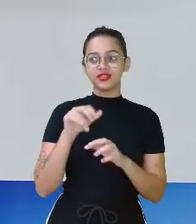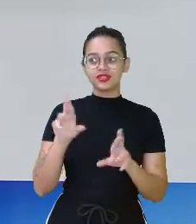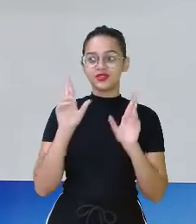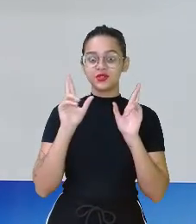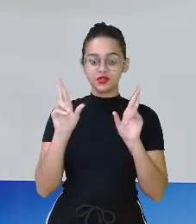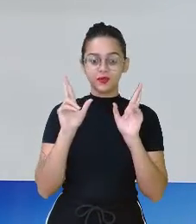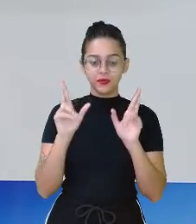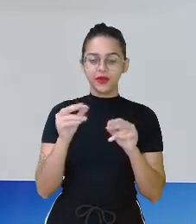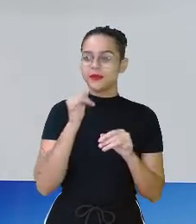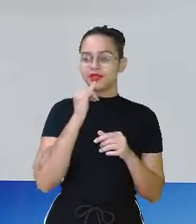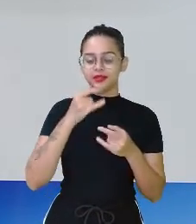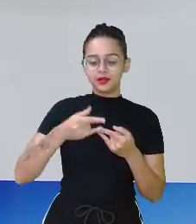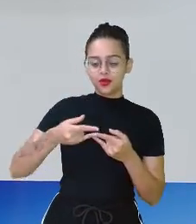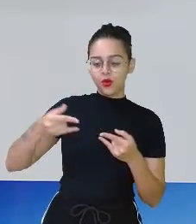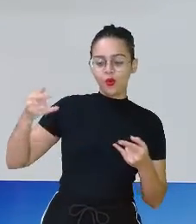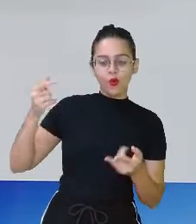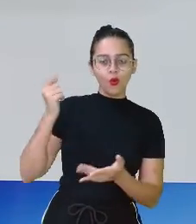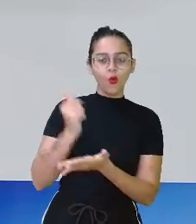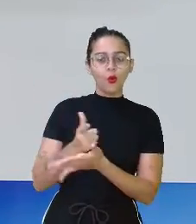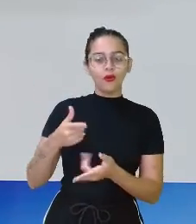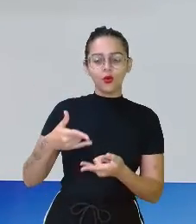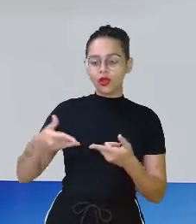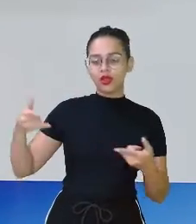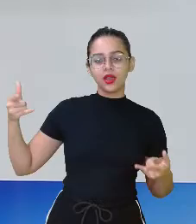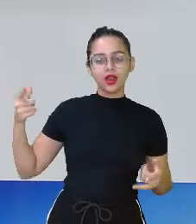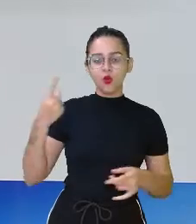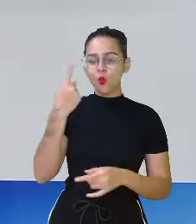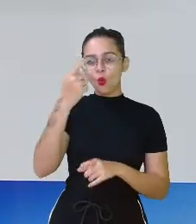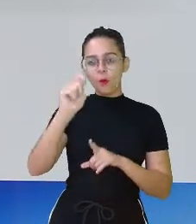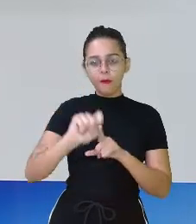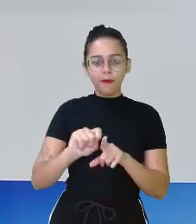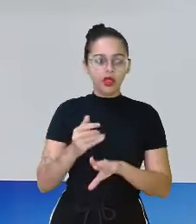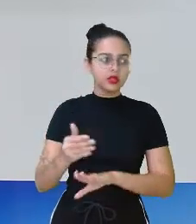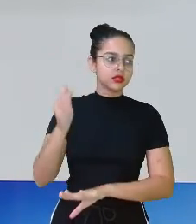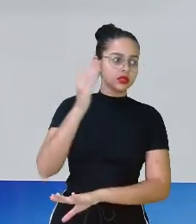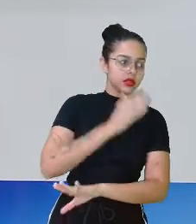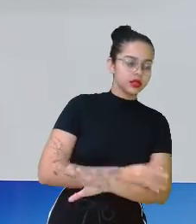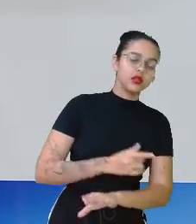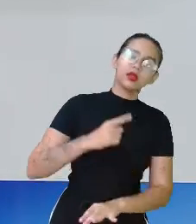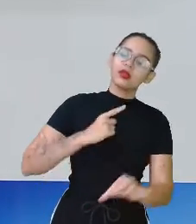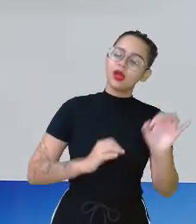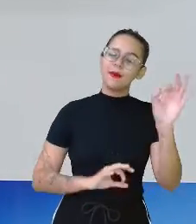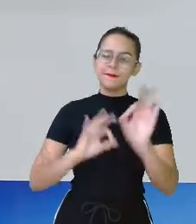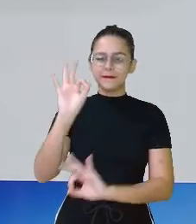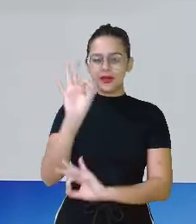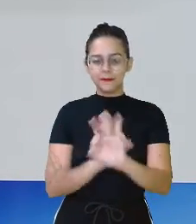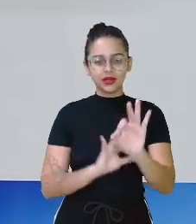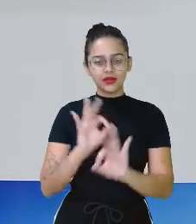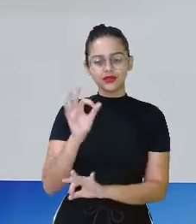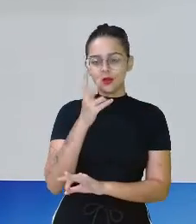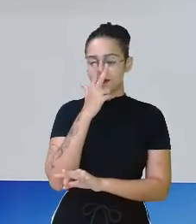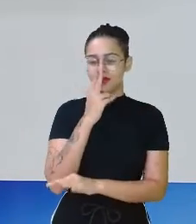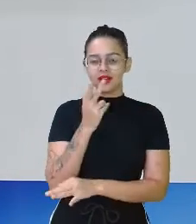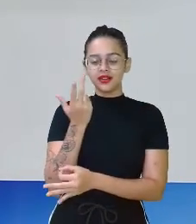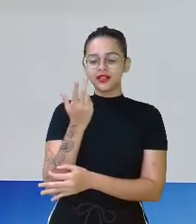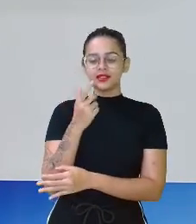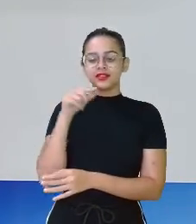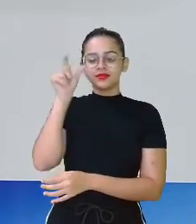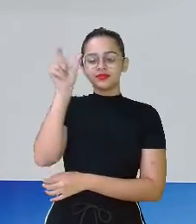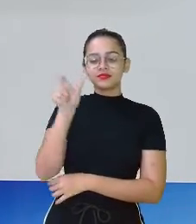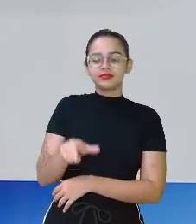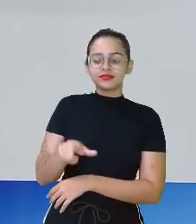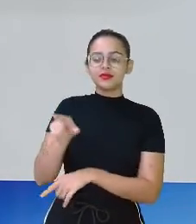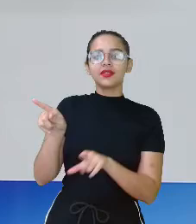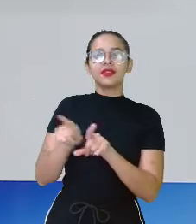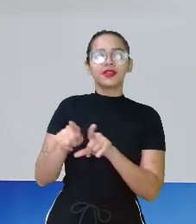Às vezes compra o ingresso com um mês de antecedência. Verdade. Né? Então, há toda uma preparação que torna você, espectador,